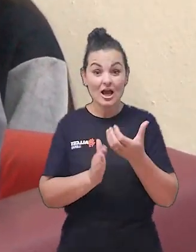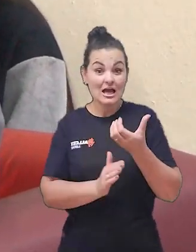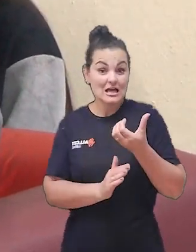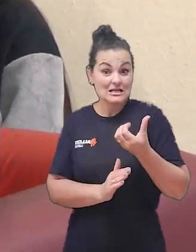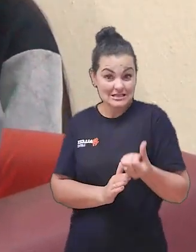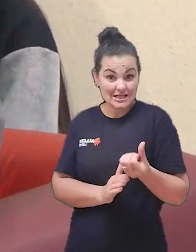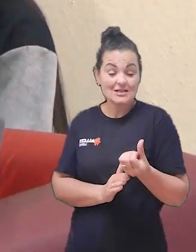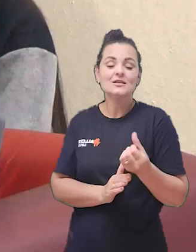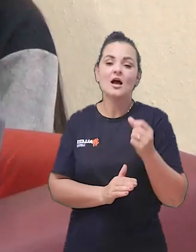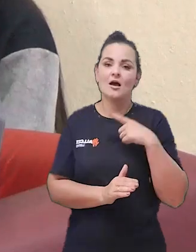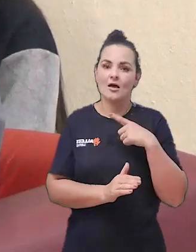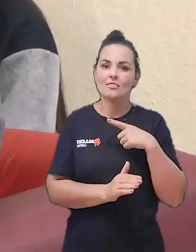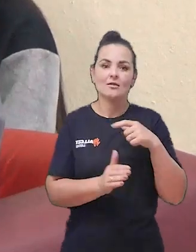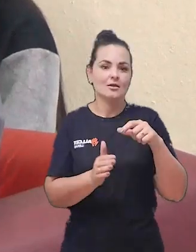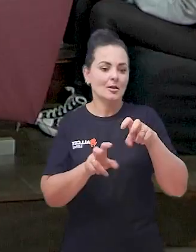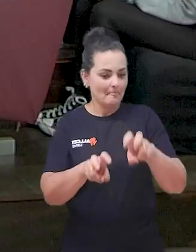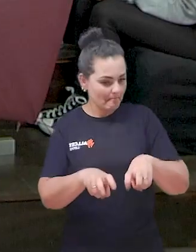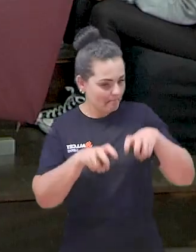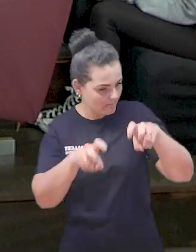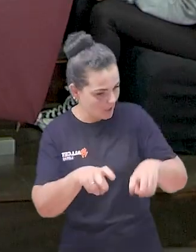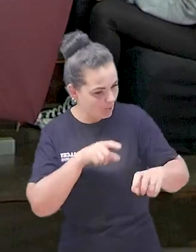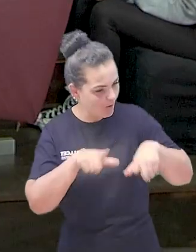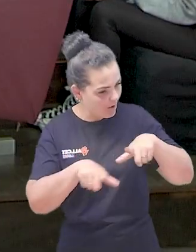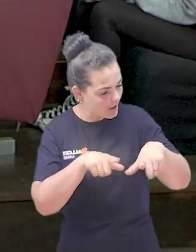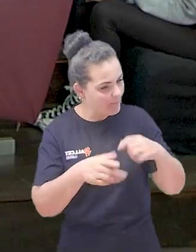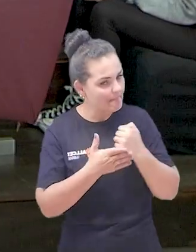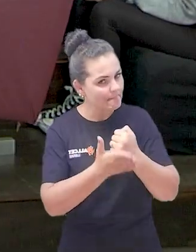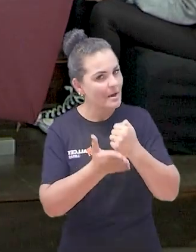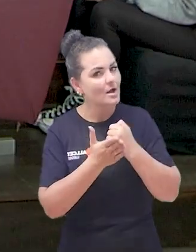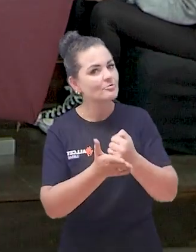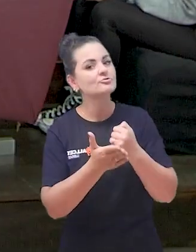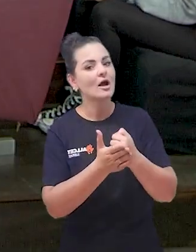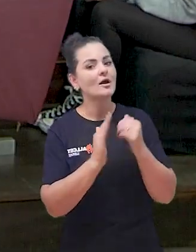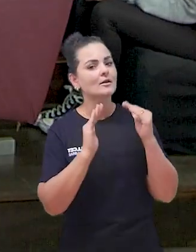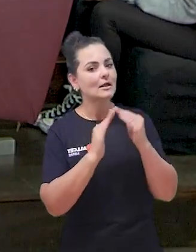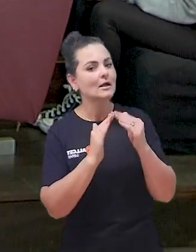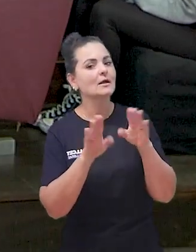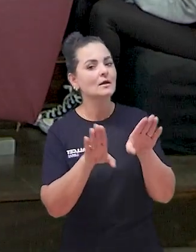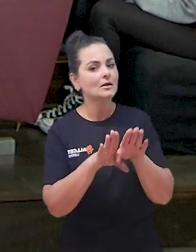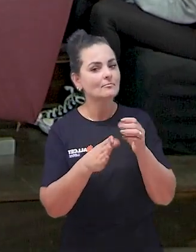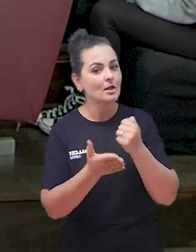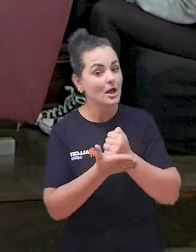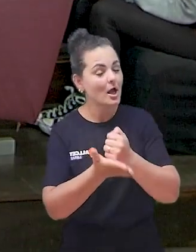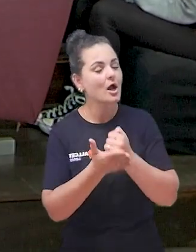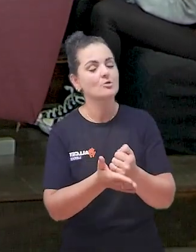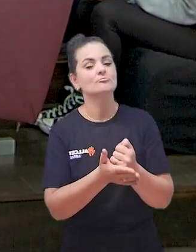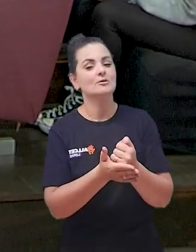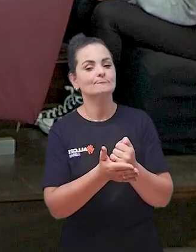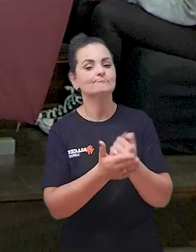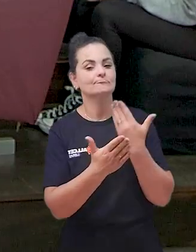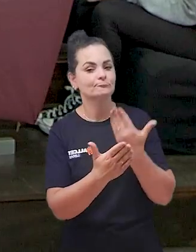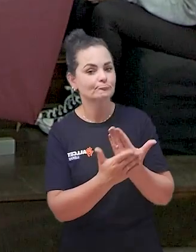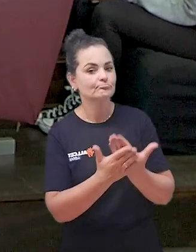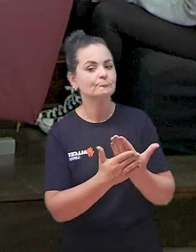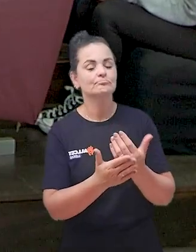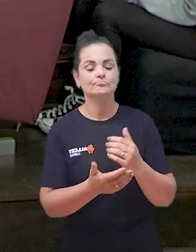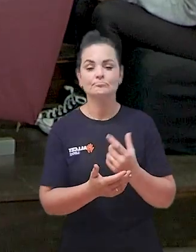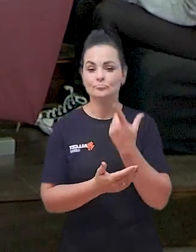para poder ajudar em casa e nas despesas da casa e também nas despesas do estudo.